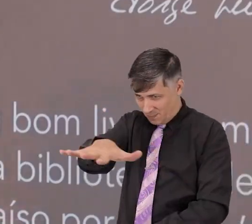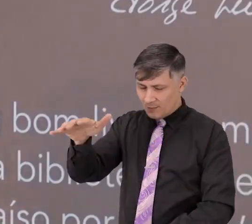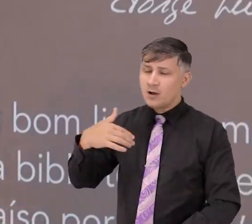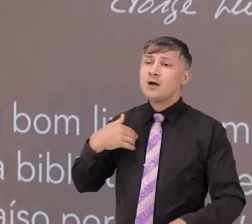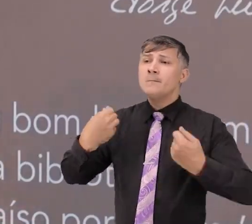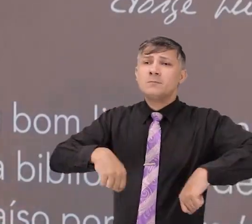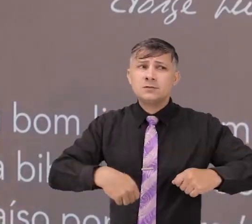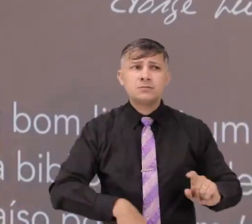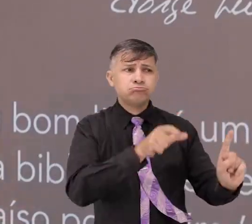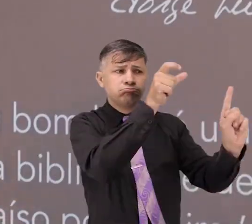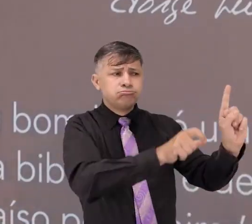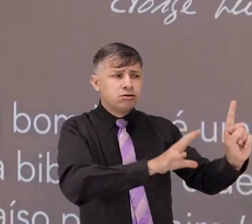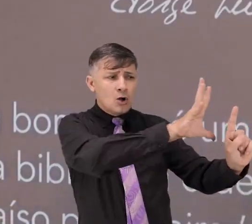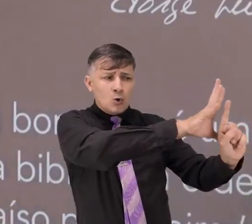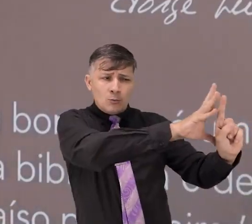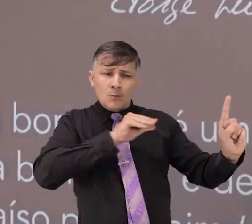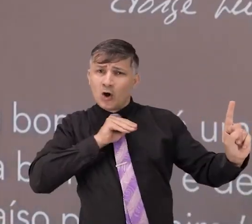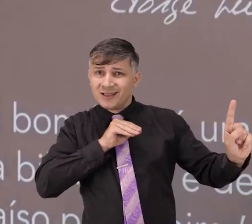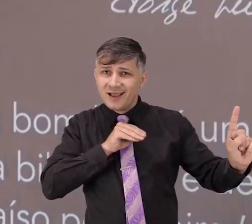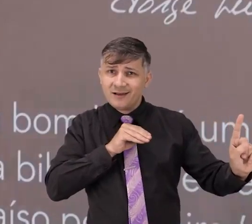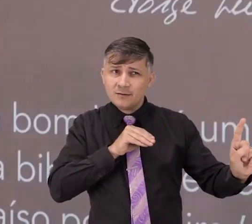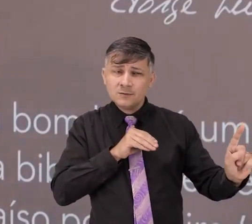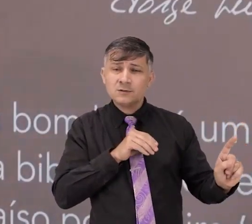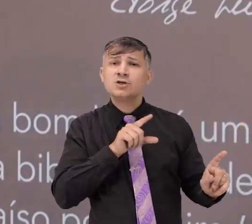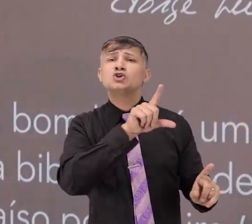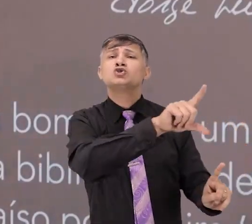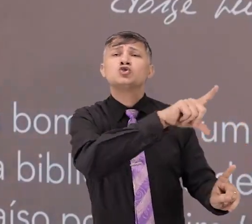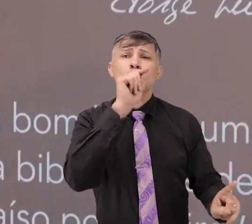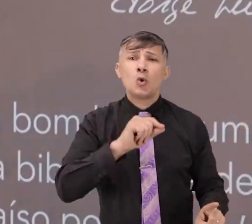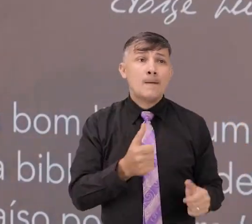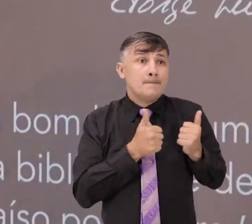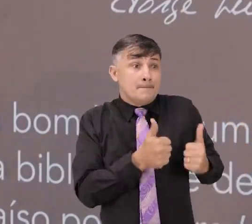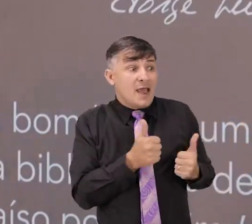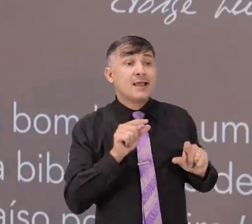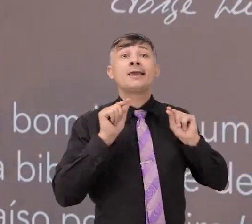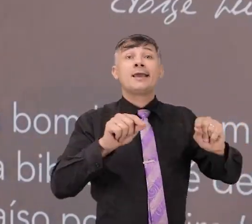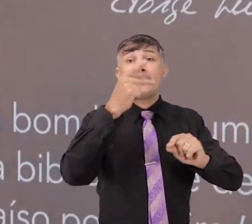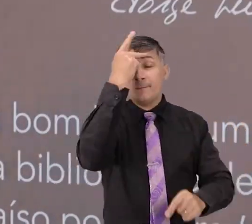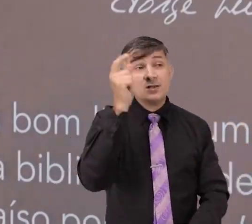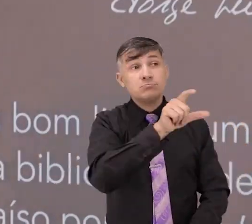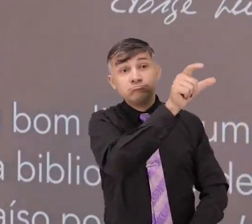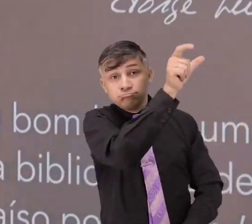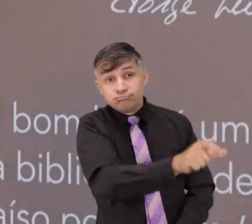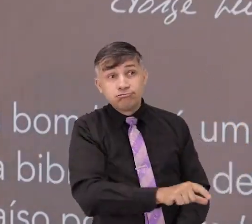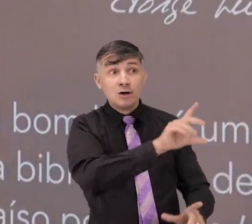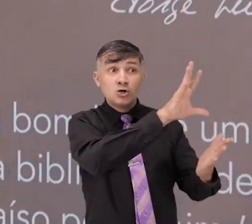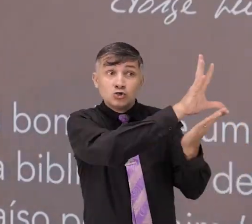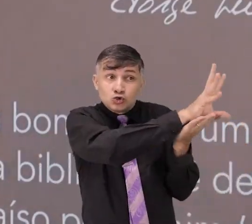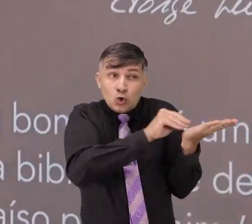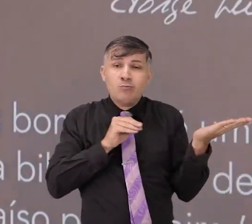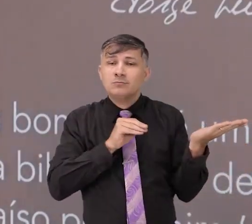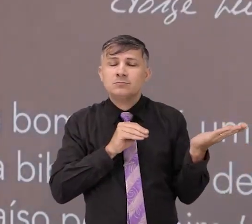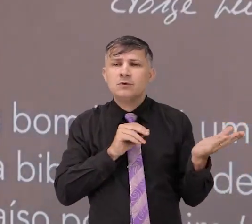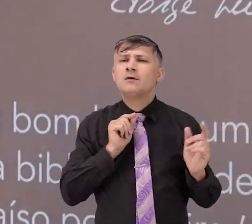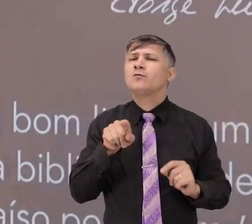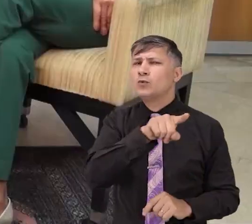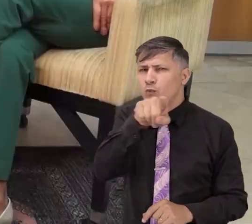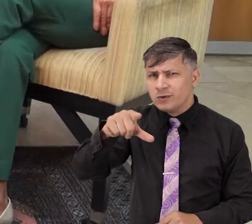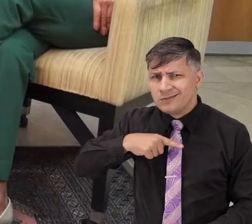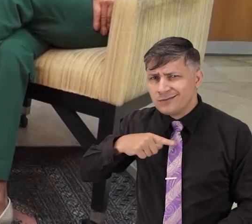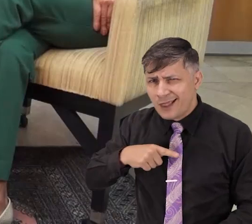paradigmas, né? A gente tem que escolher muito bem quais são os nossos paradigmas, né? Você teve uma guru?